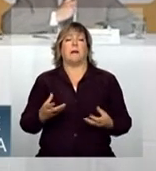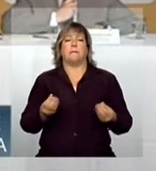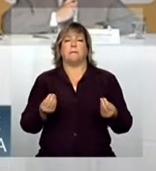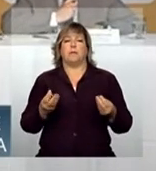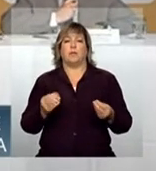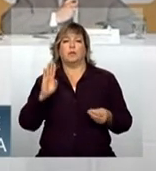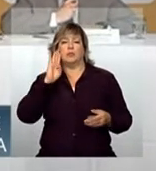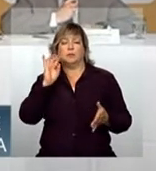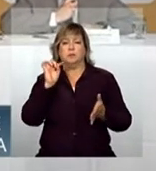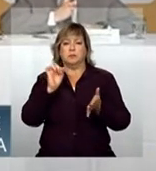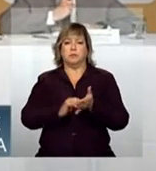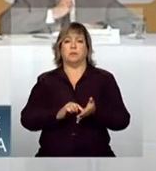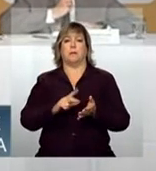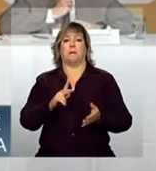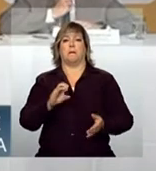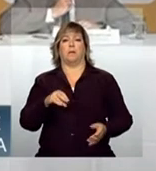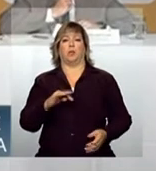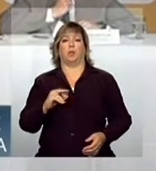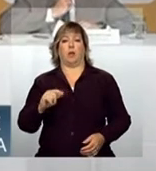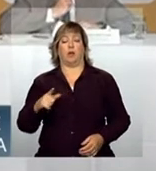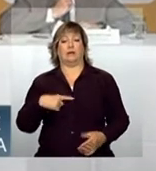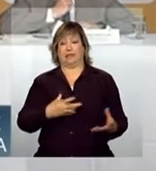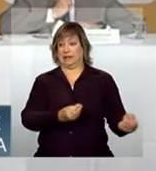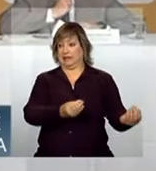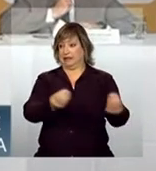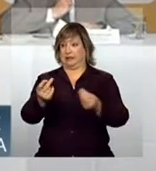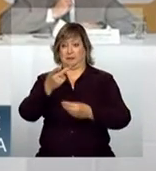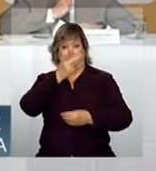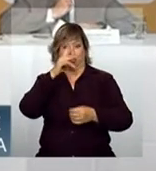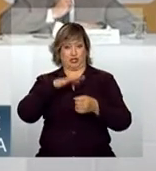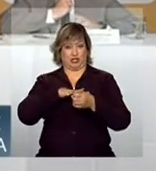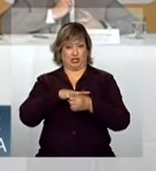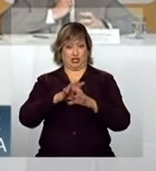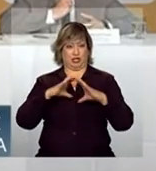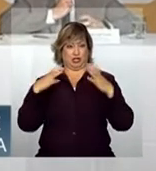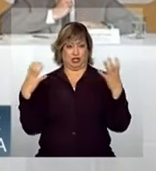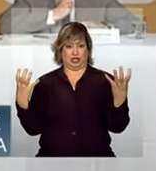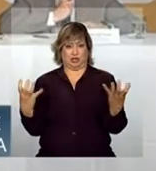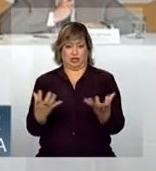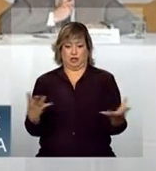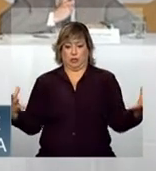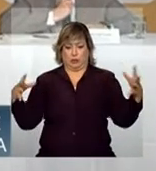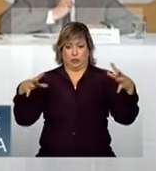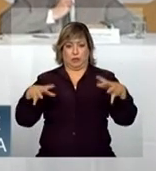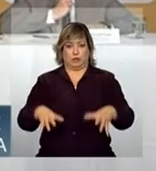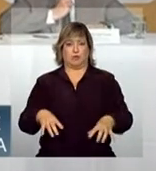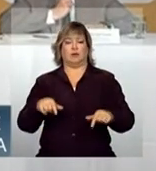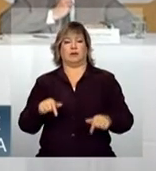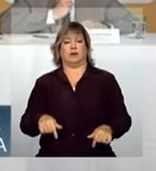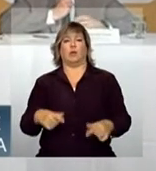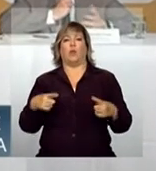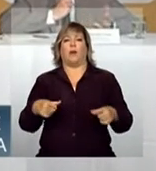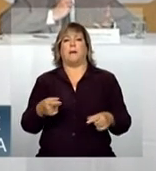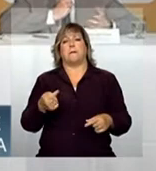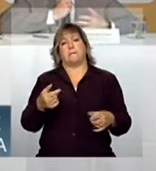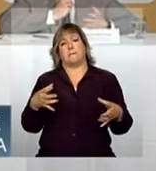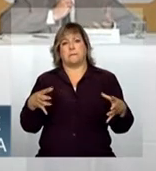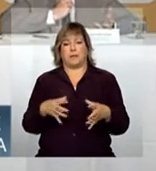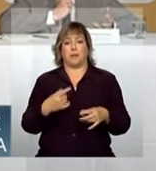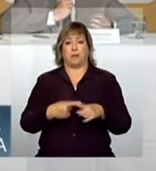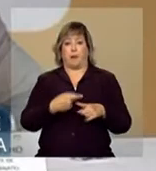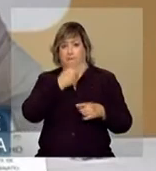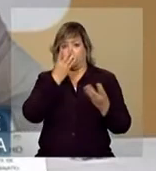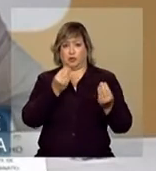tem um público muito grande junto numa mesma área relativamente pequena, comparando com a